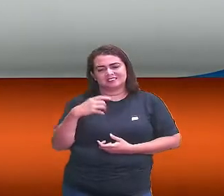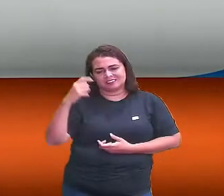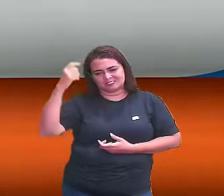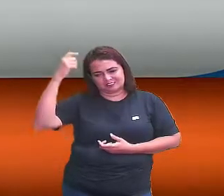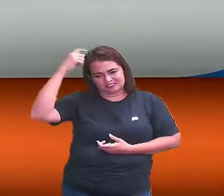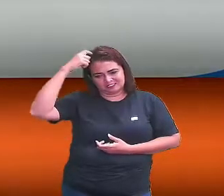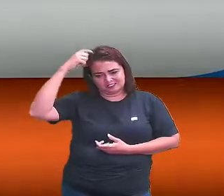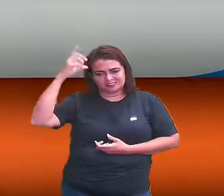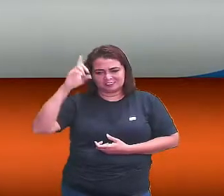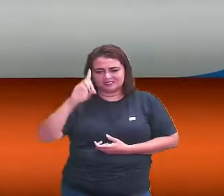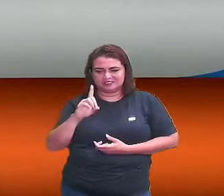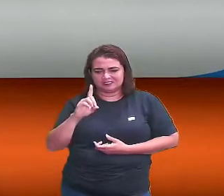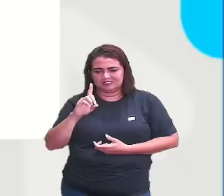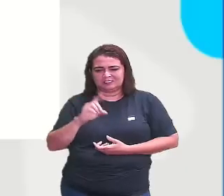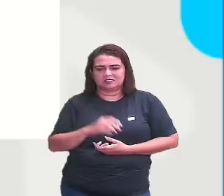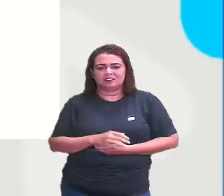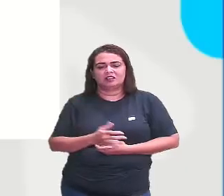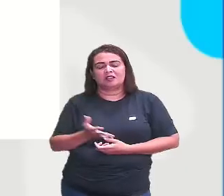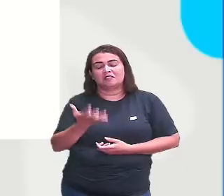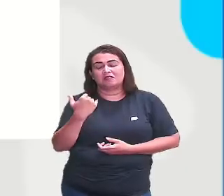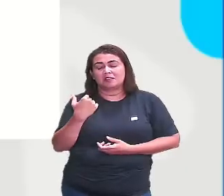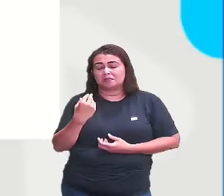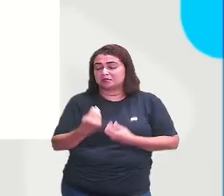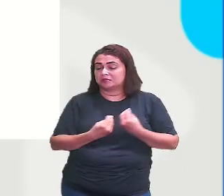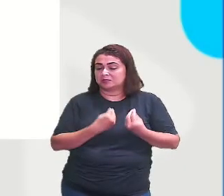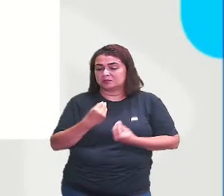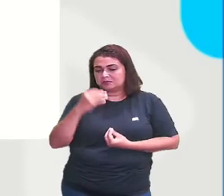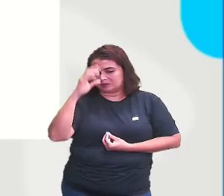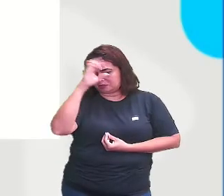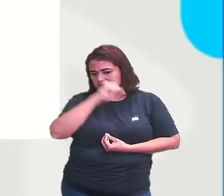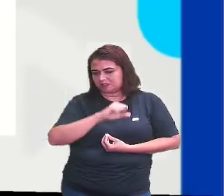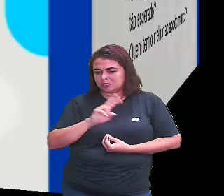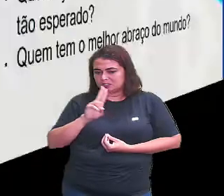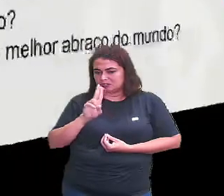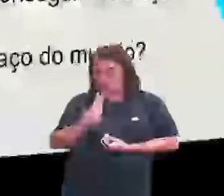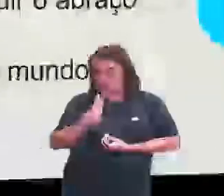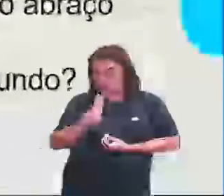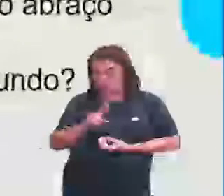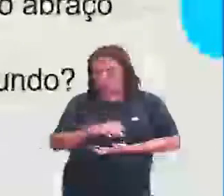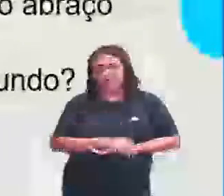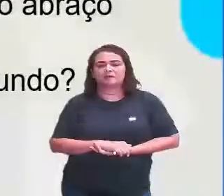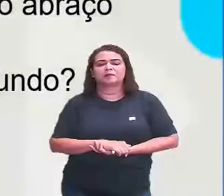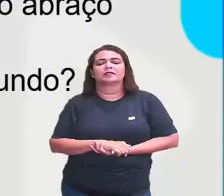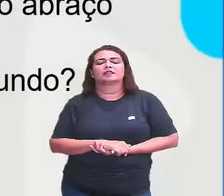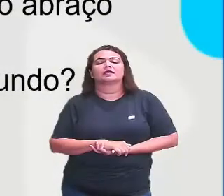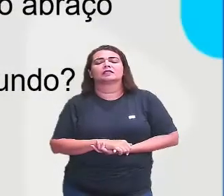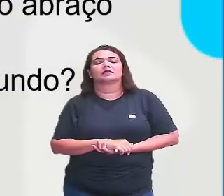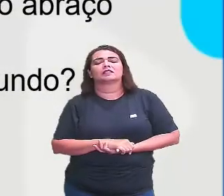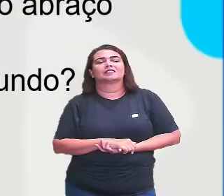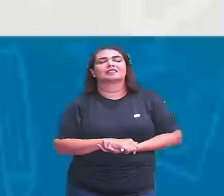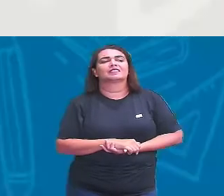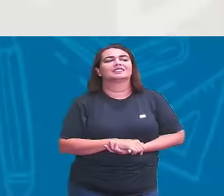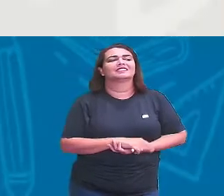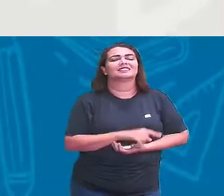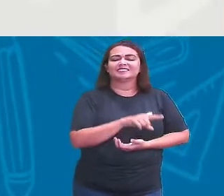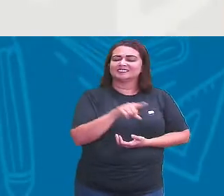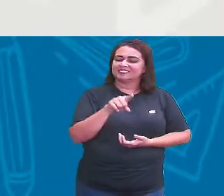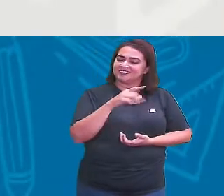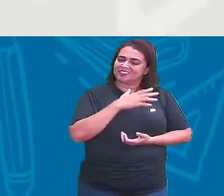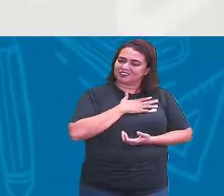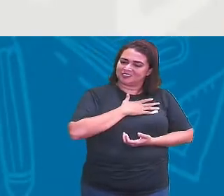vamos embora conversar sobre essa história e aprender sobre a letra U. Vamos embora. Olha só. Você gostou da